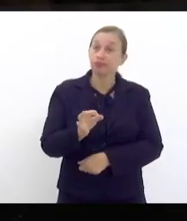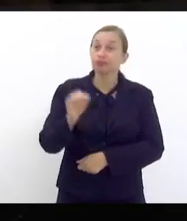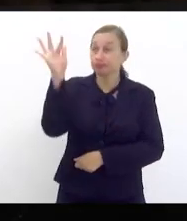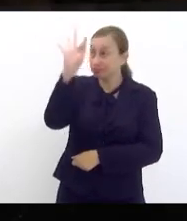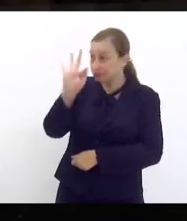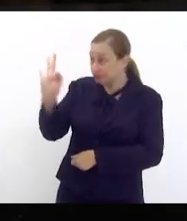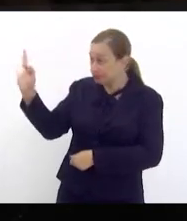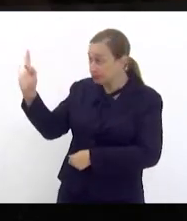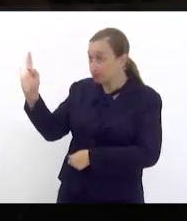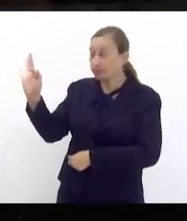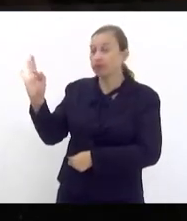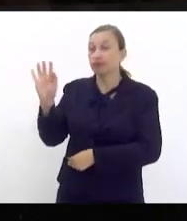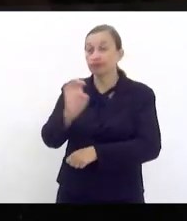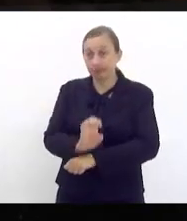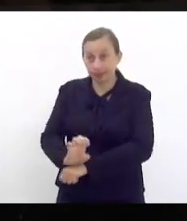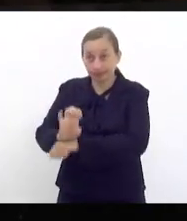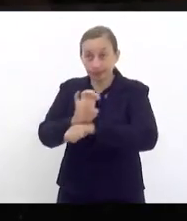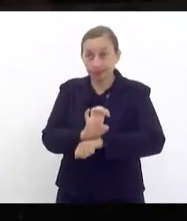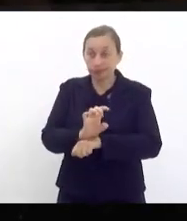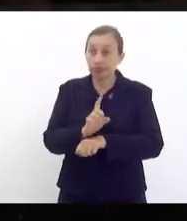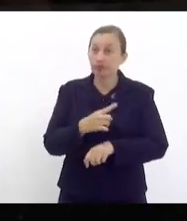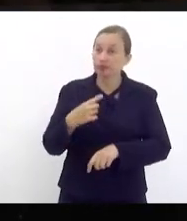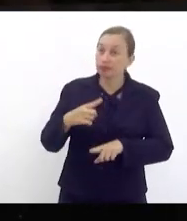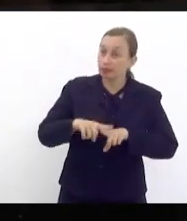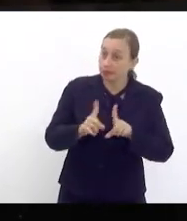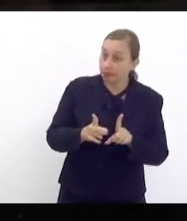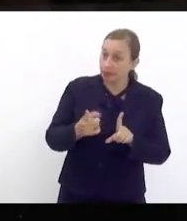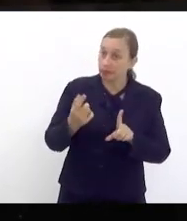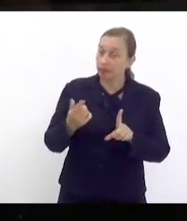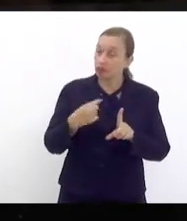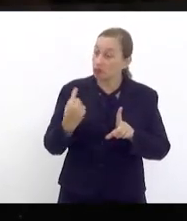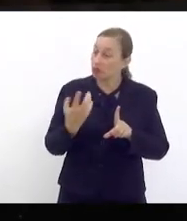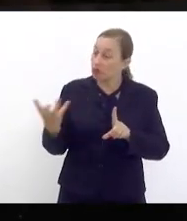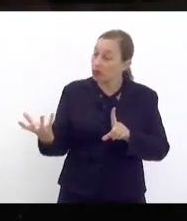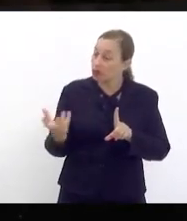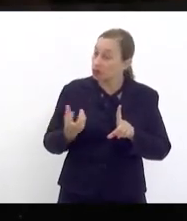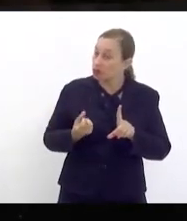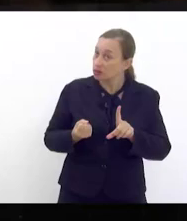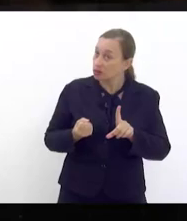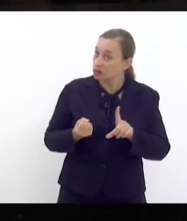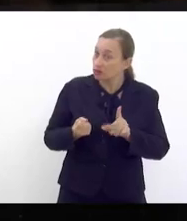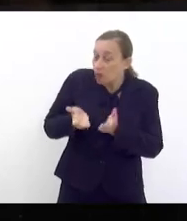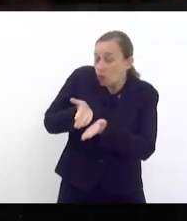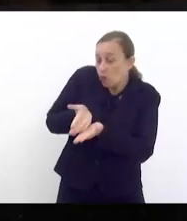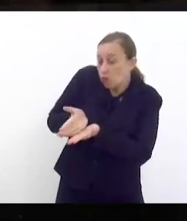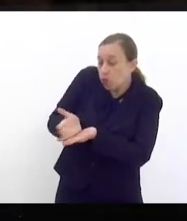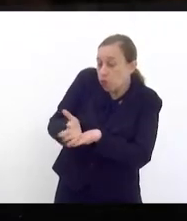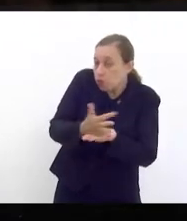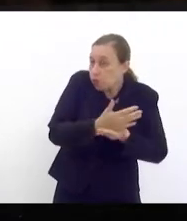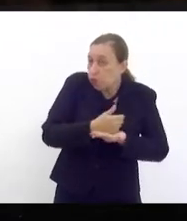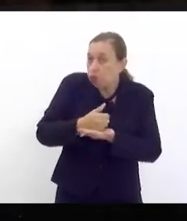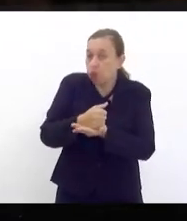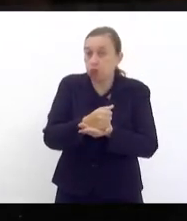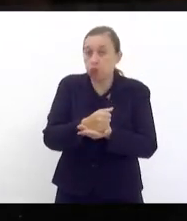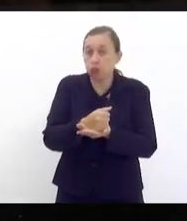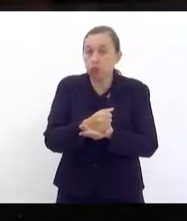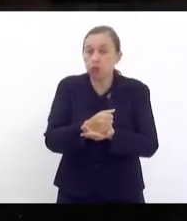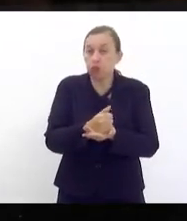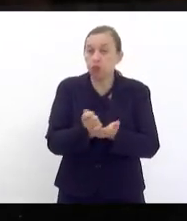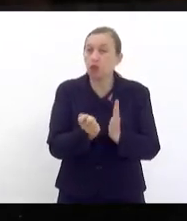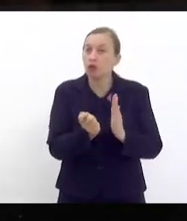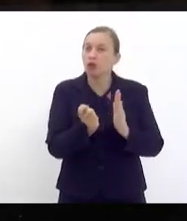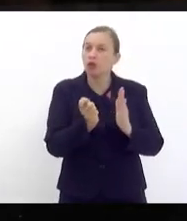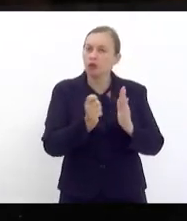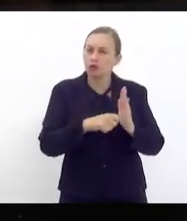para os estados. Mas a gente, ainda assim, é um ente federado que recebe, que arrecada a partir da